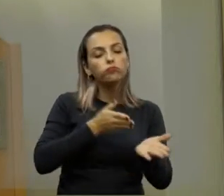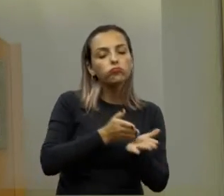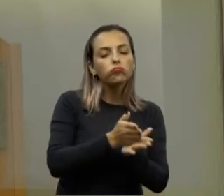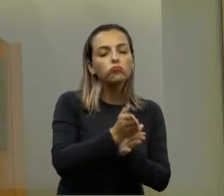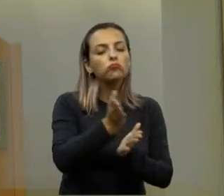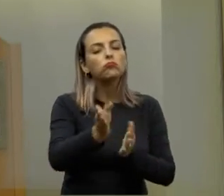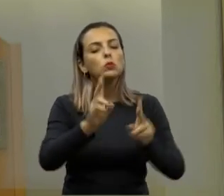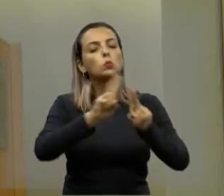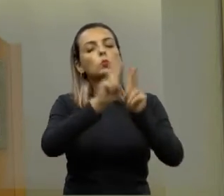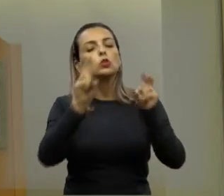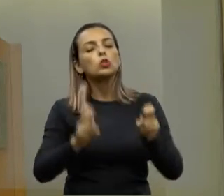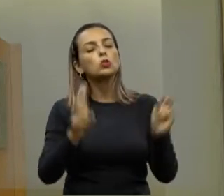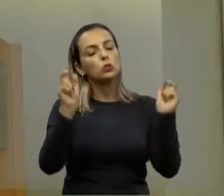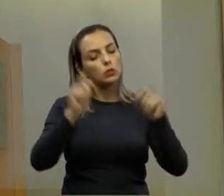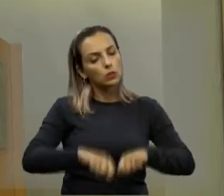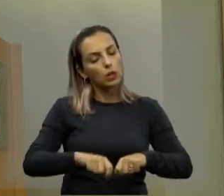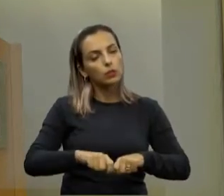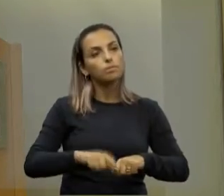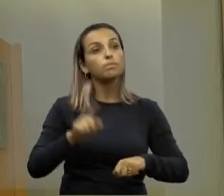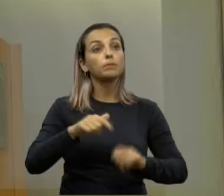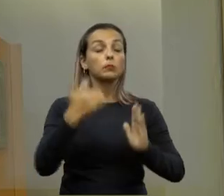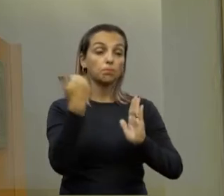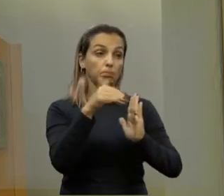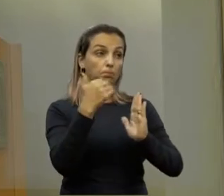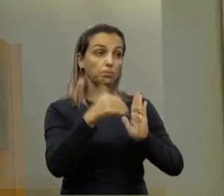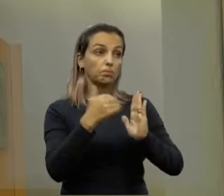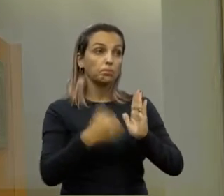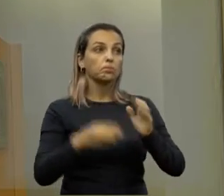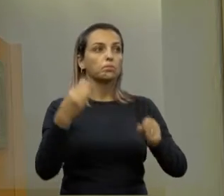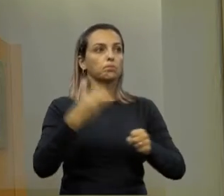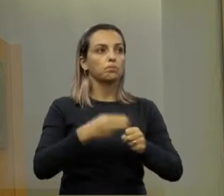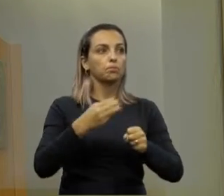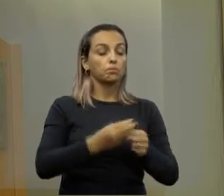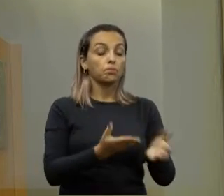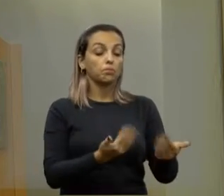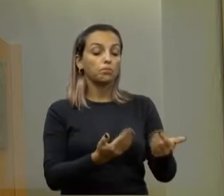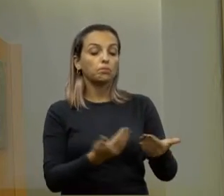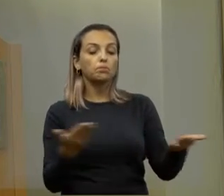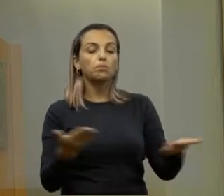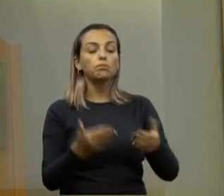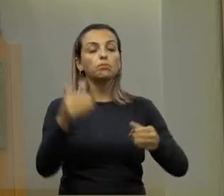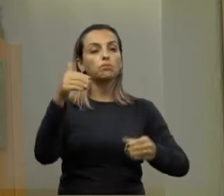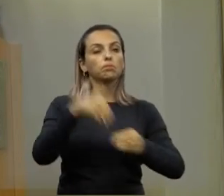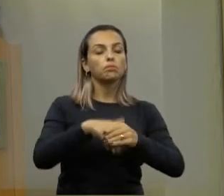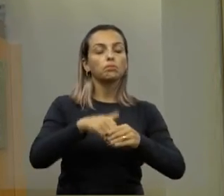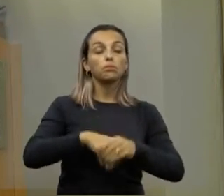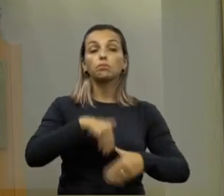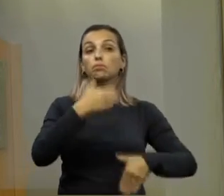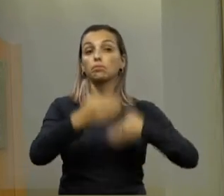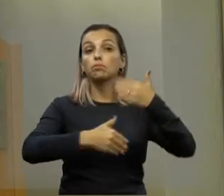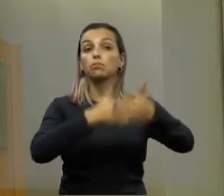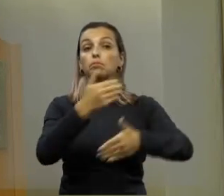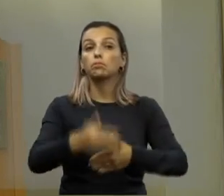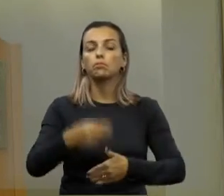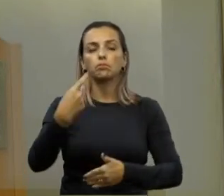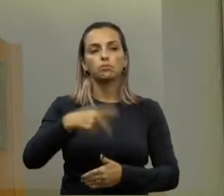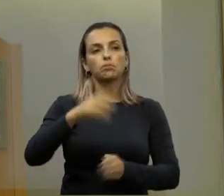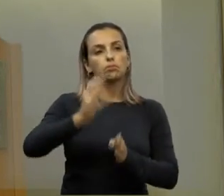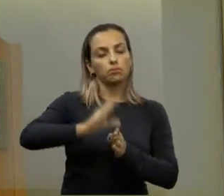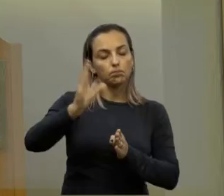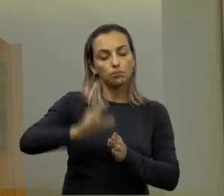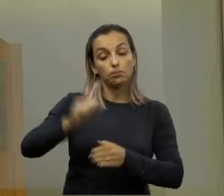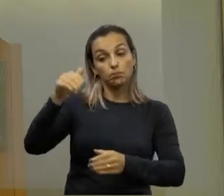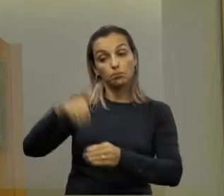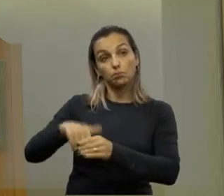esse tema deve seguir eu acho que esse plano Municipal de juventude que está voltando aqui hoje tem uma série de avanços que eu acho que essa casa